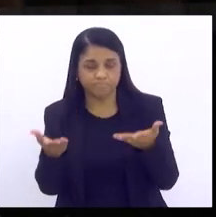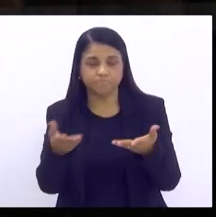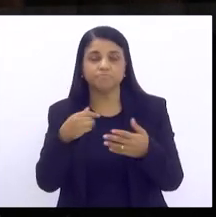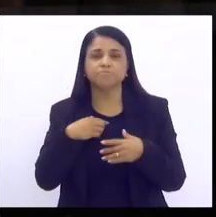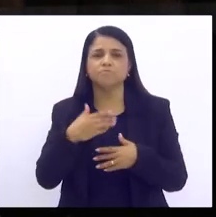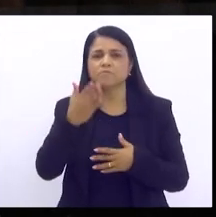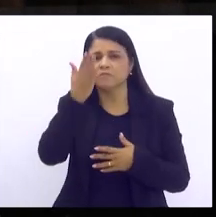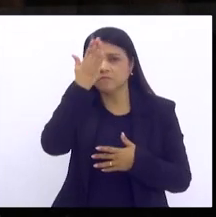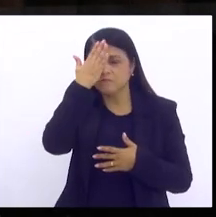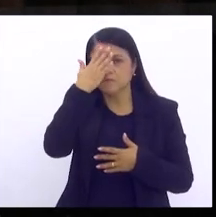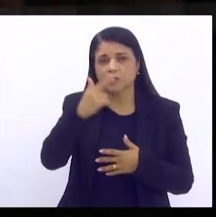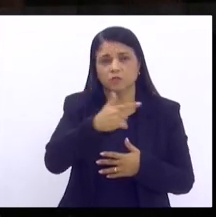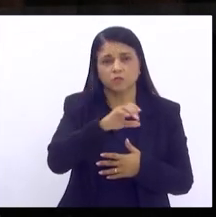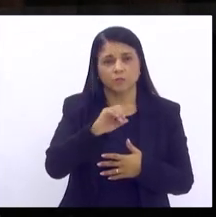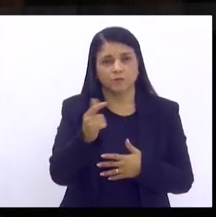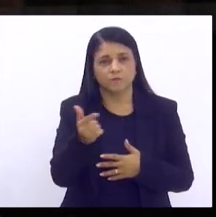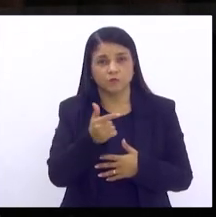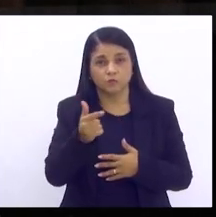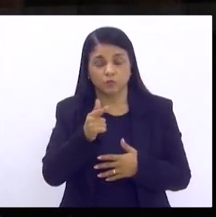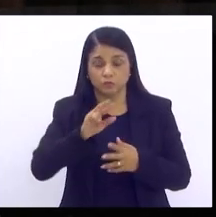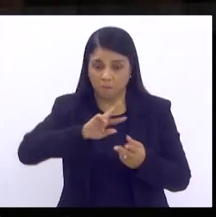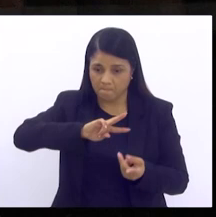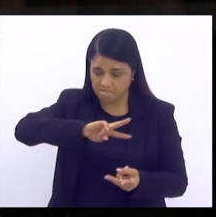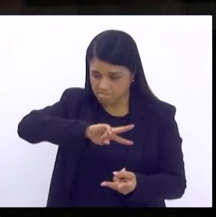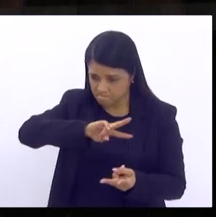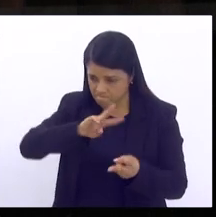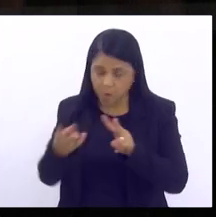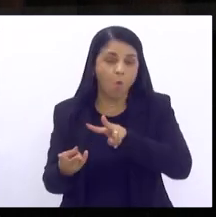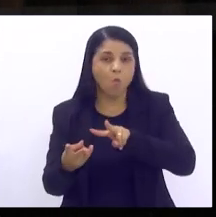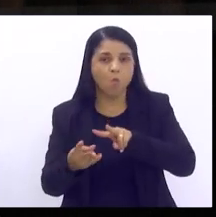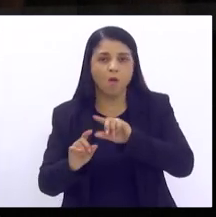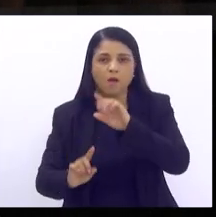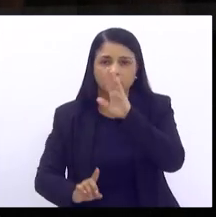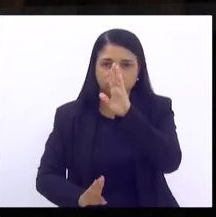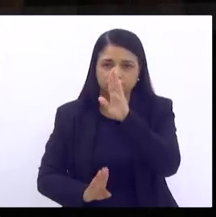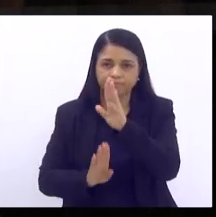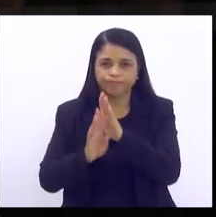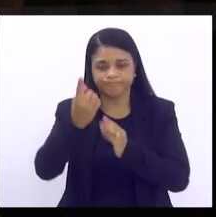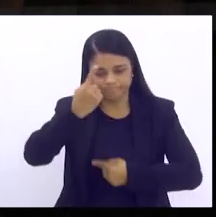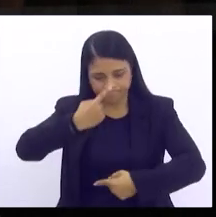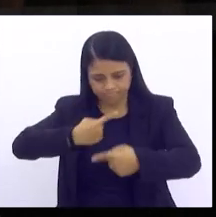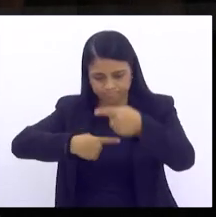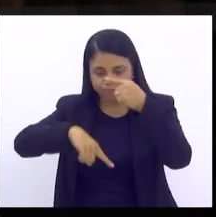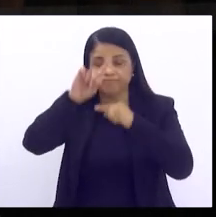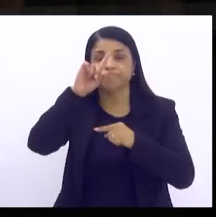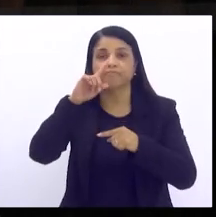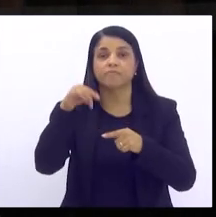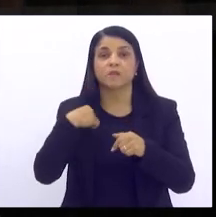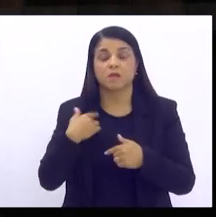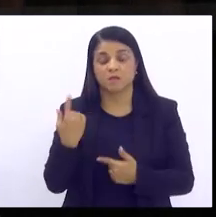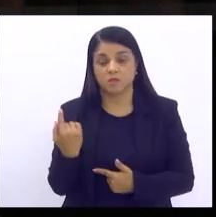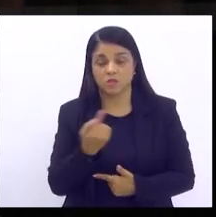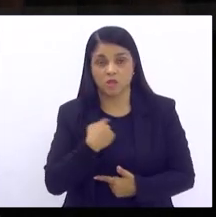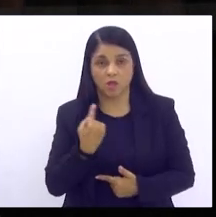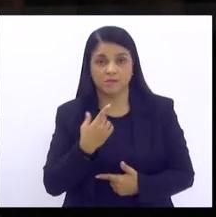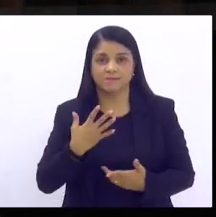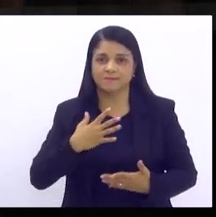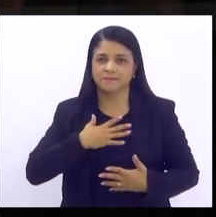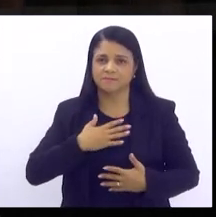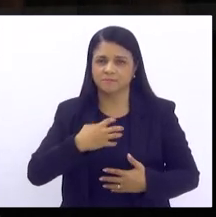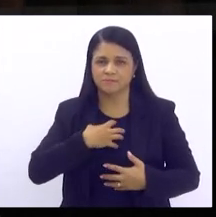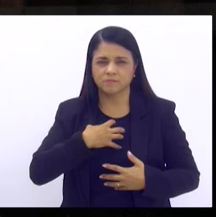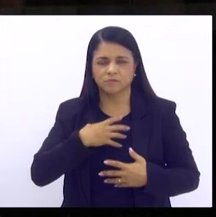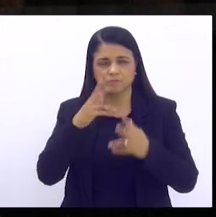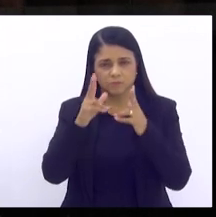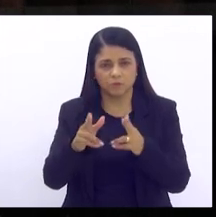sabe que 2022 representou uma virada muito importante para nós. Vários colegas, assim como eu, nos sentimos aliviados depois